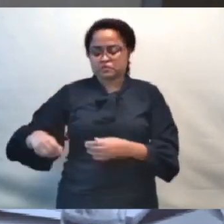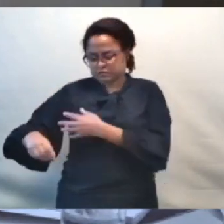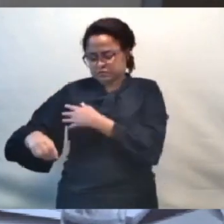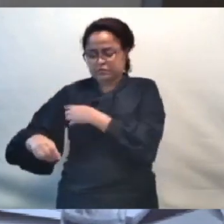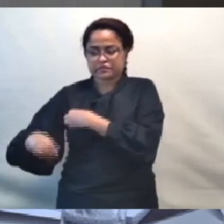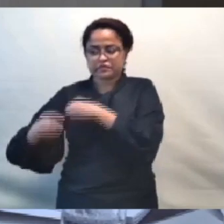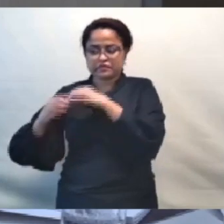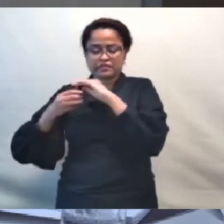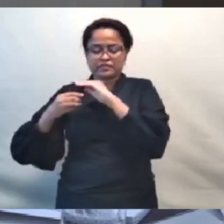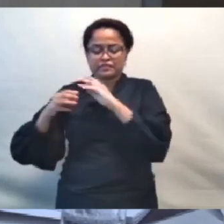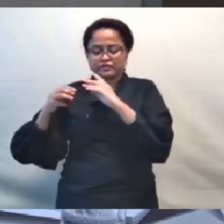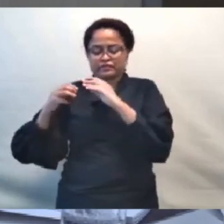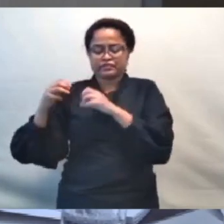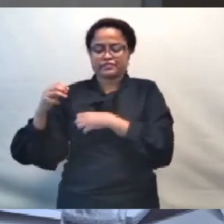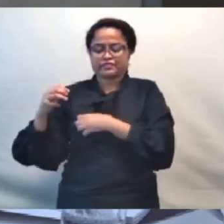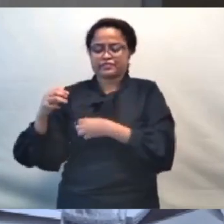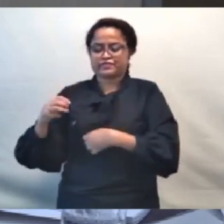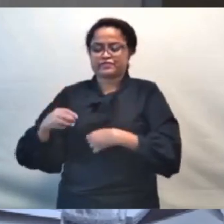prática.